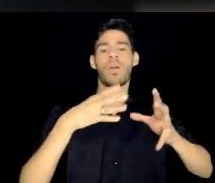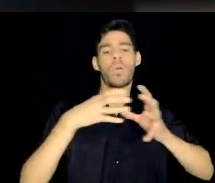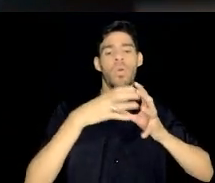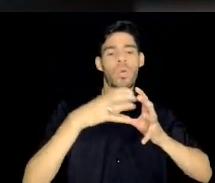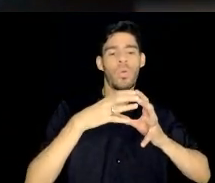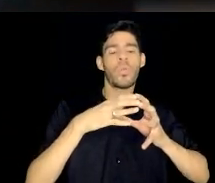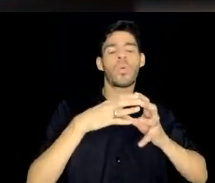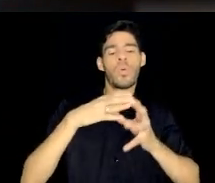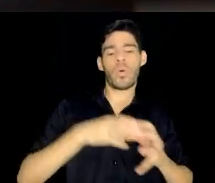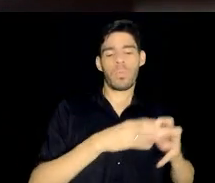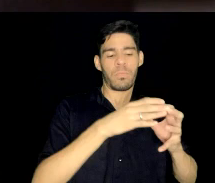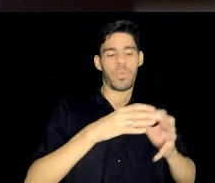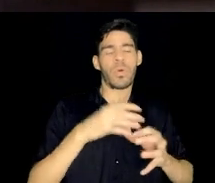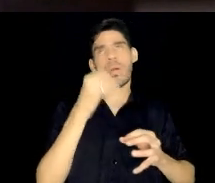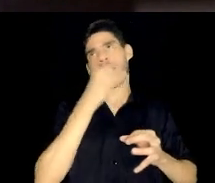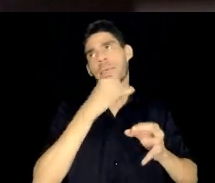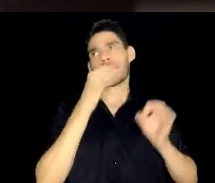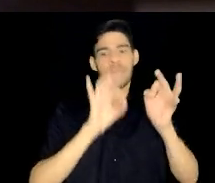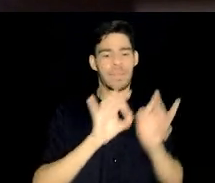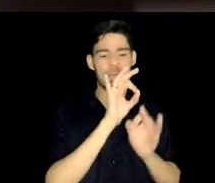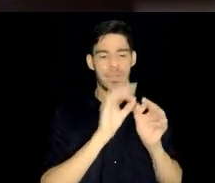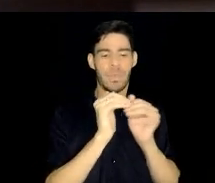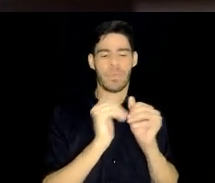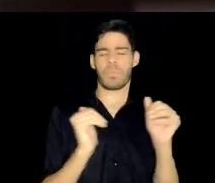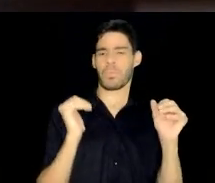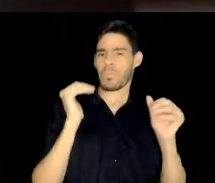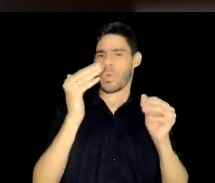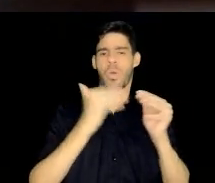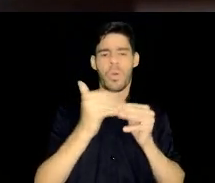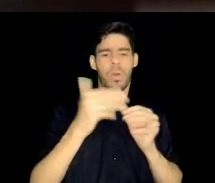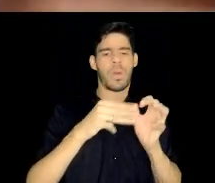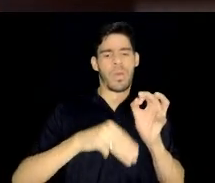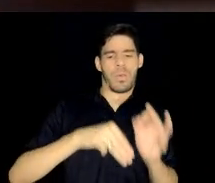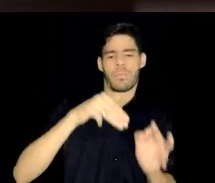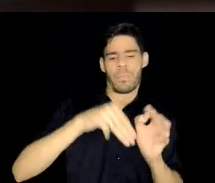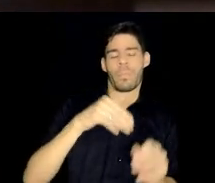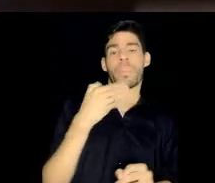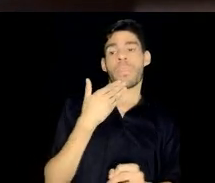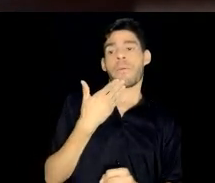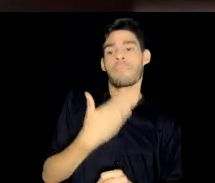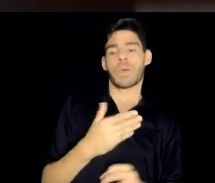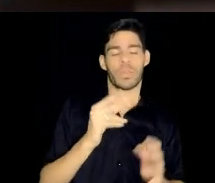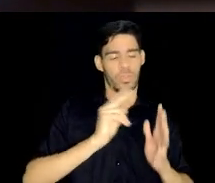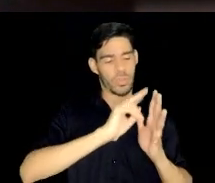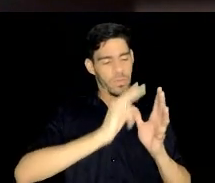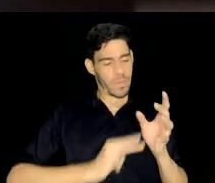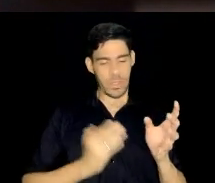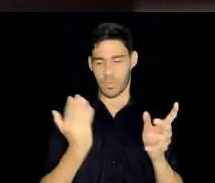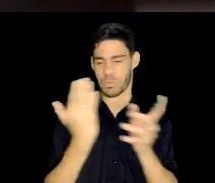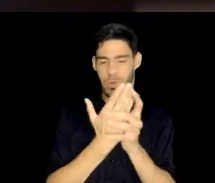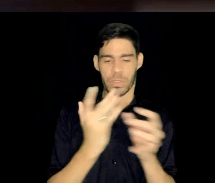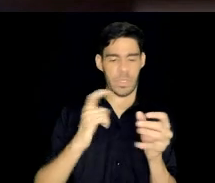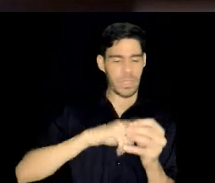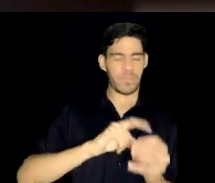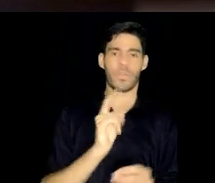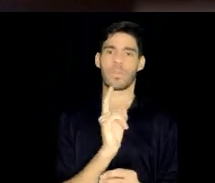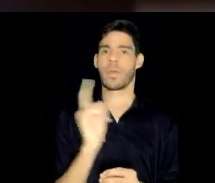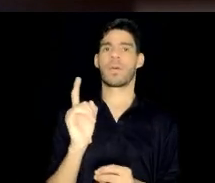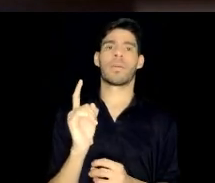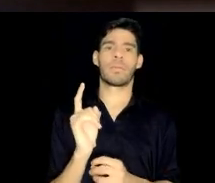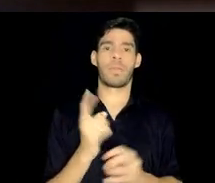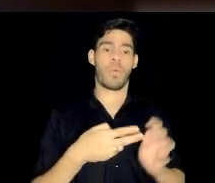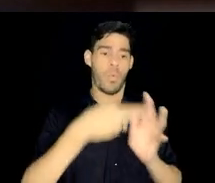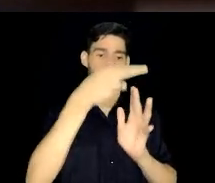órgãos colegiados, na hipótese do juiz, ou desembargador, ou ministro, pedir vista e não devolver os